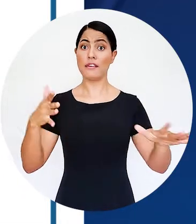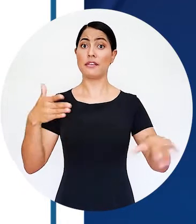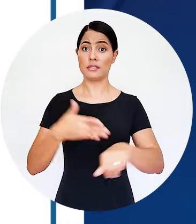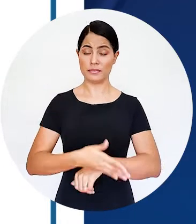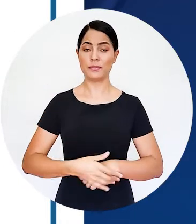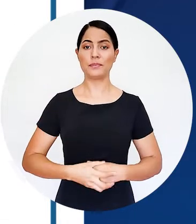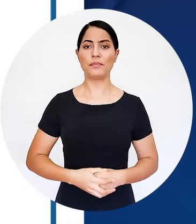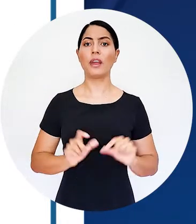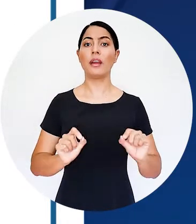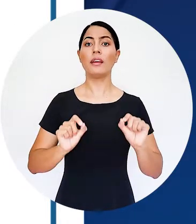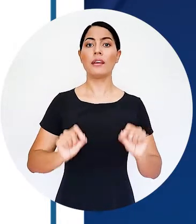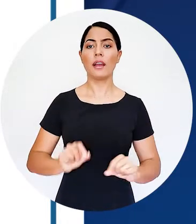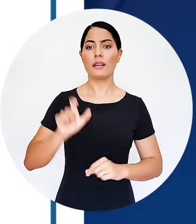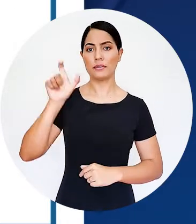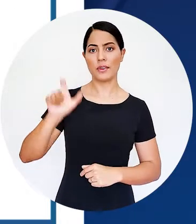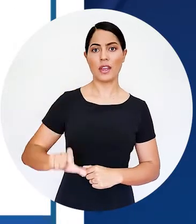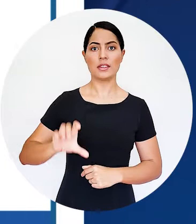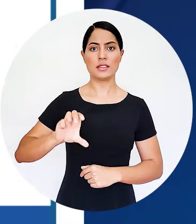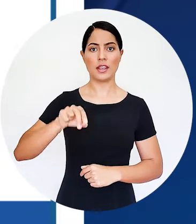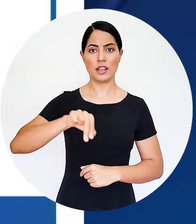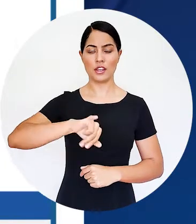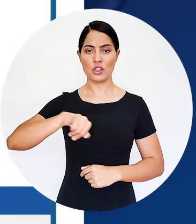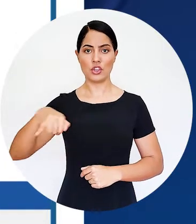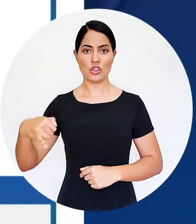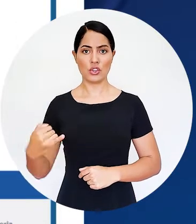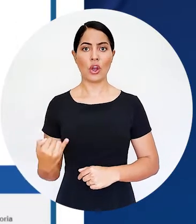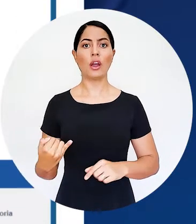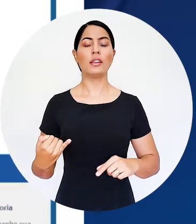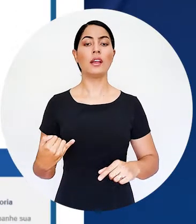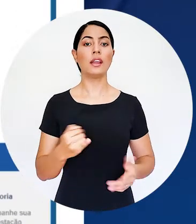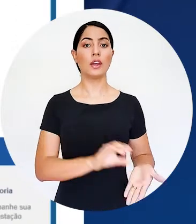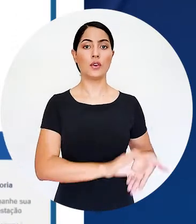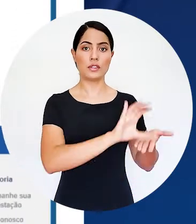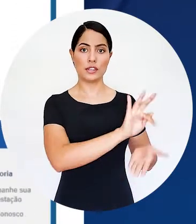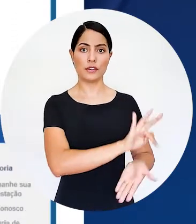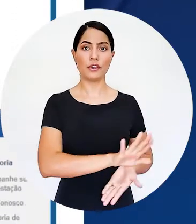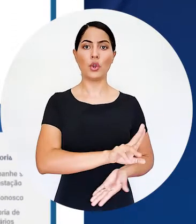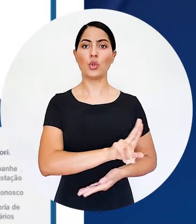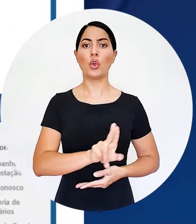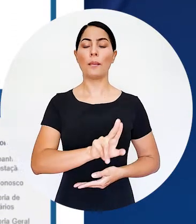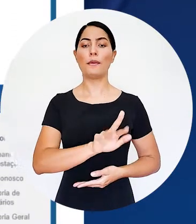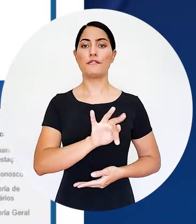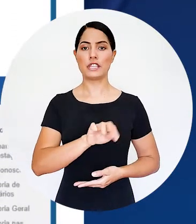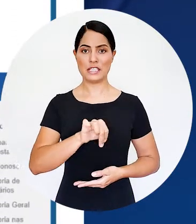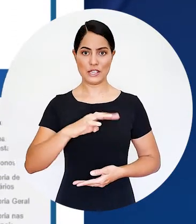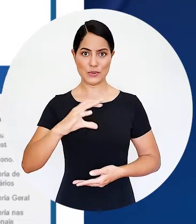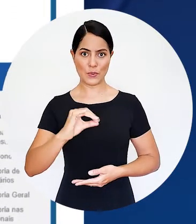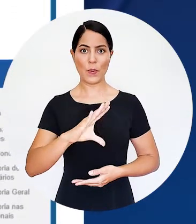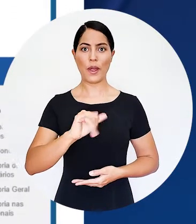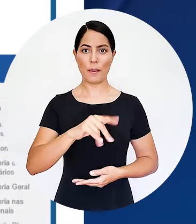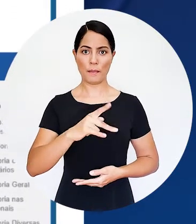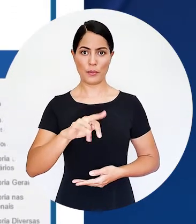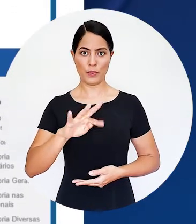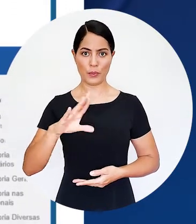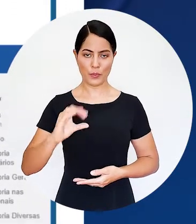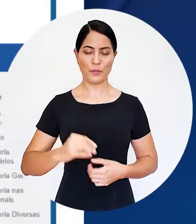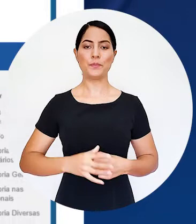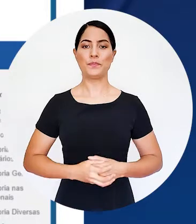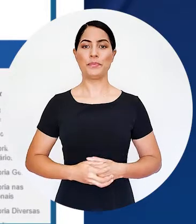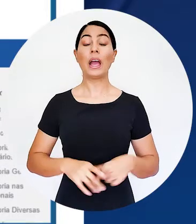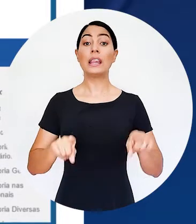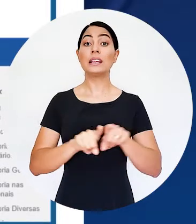inscrições para participar do evento será mediado pelo representante da OAB no Conselho Nacional de Justiça e Conselheiro